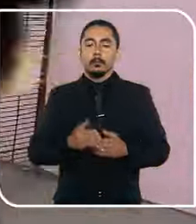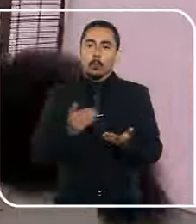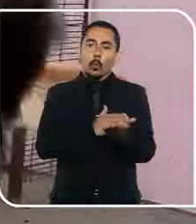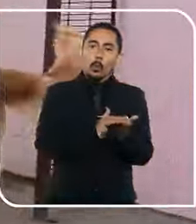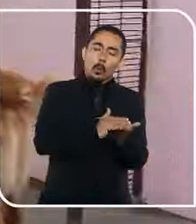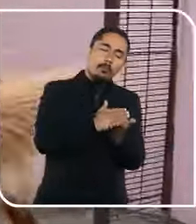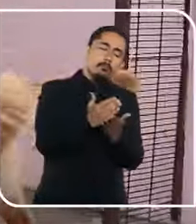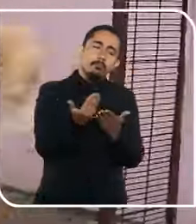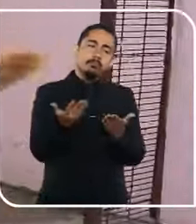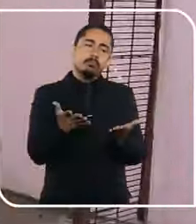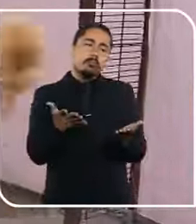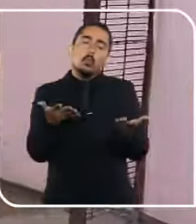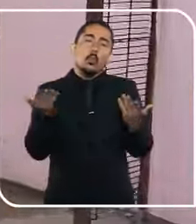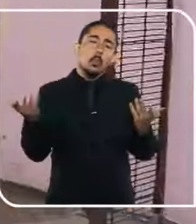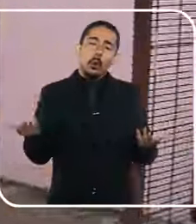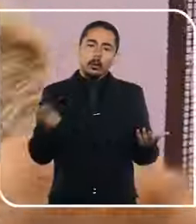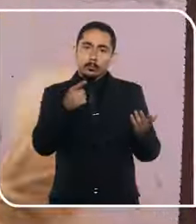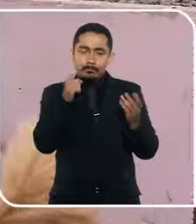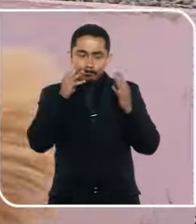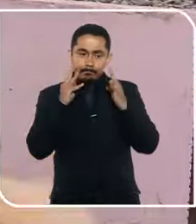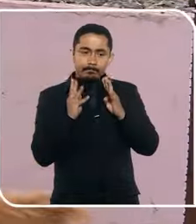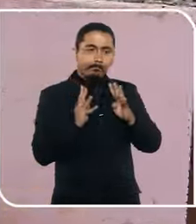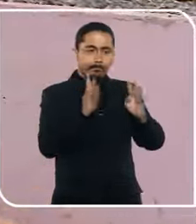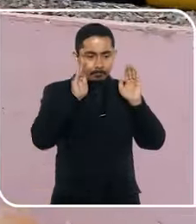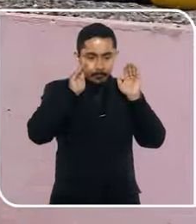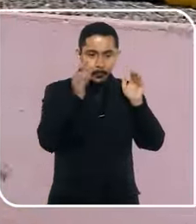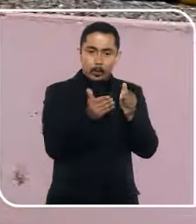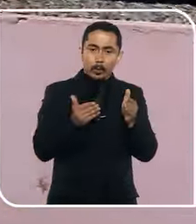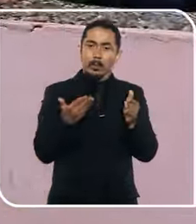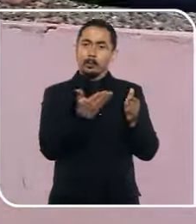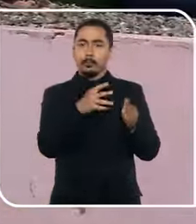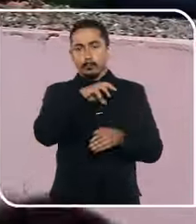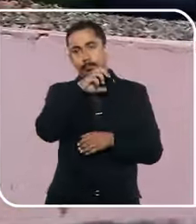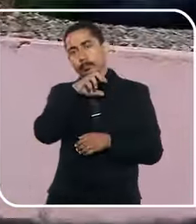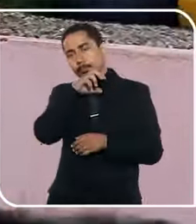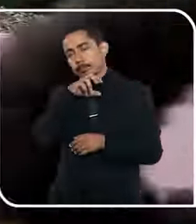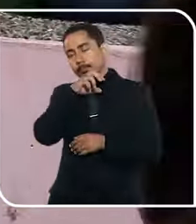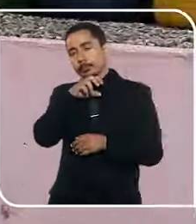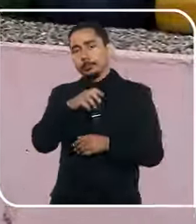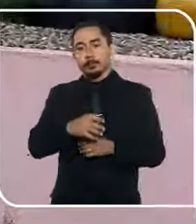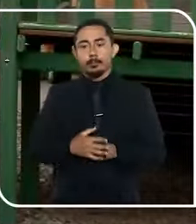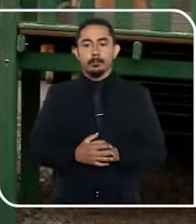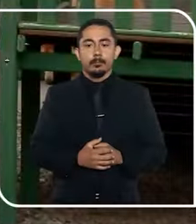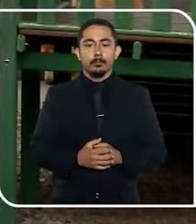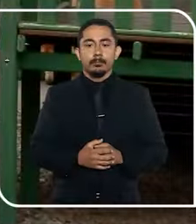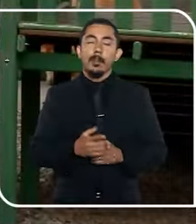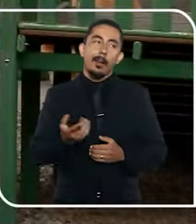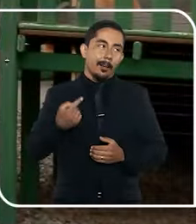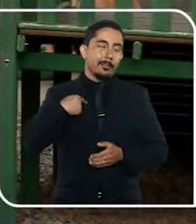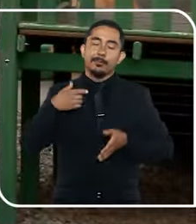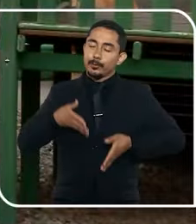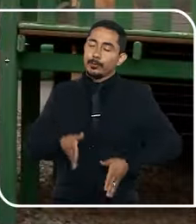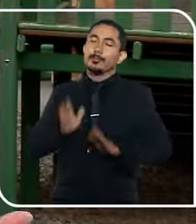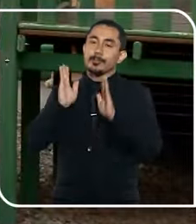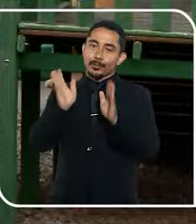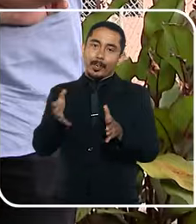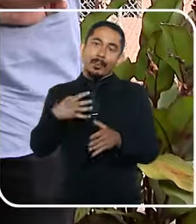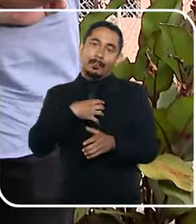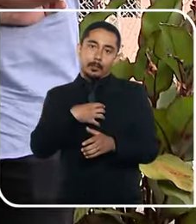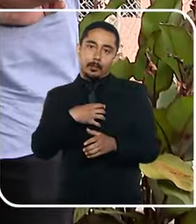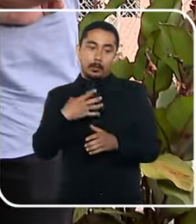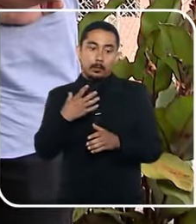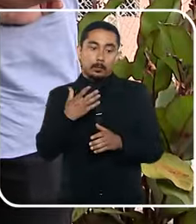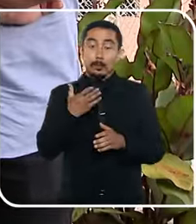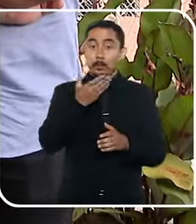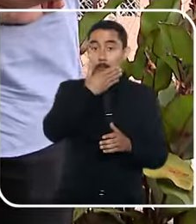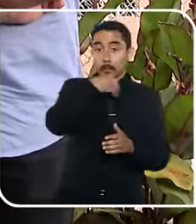Quando foi que começou essa sua atenção especial por animais? Desde que eu nasci, né?